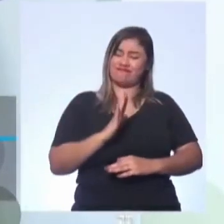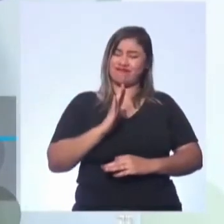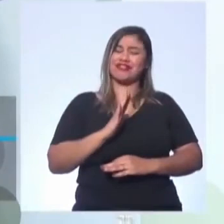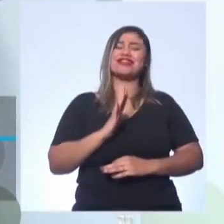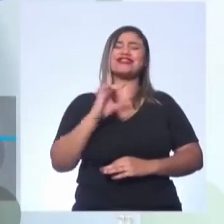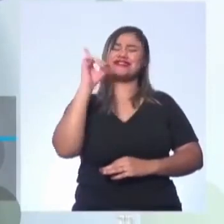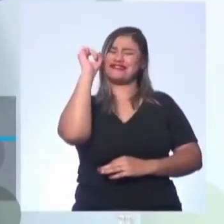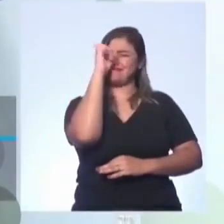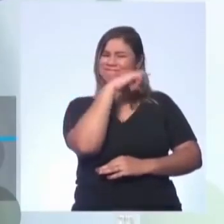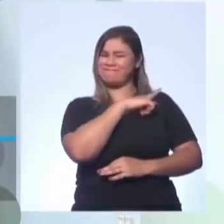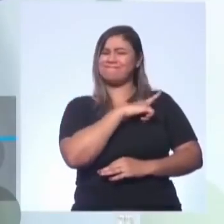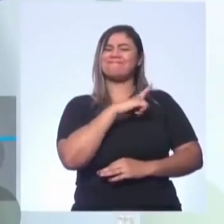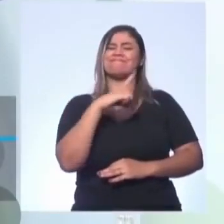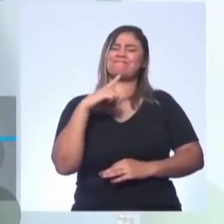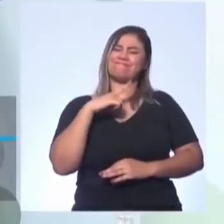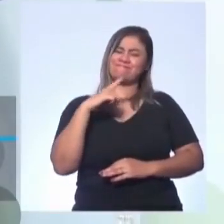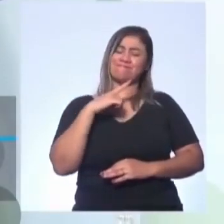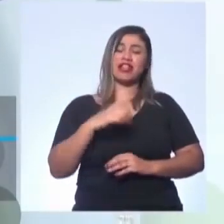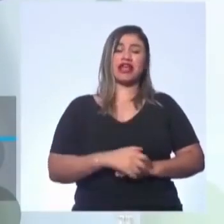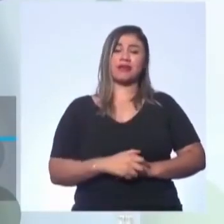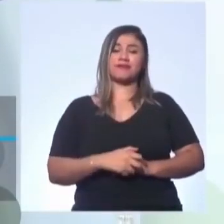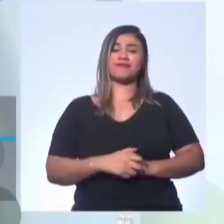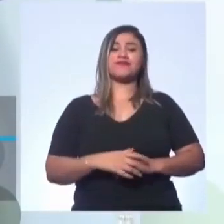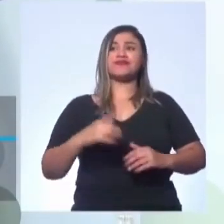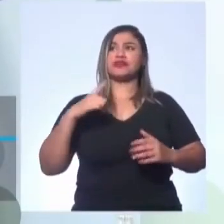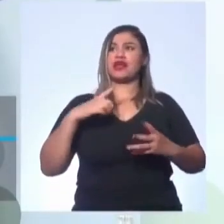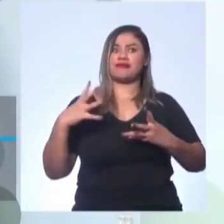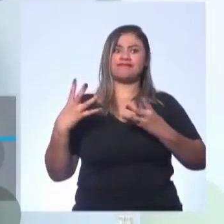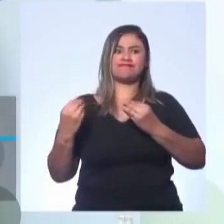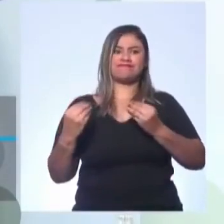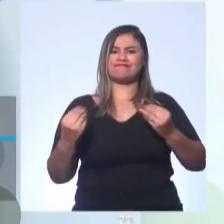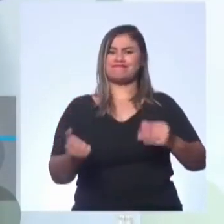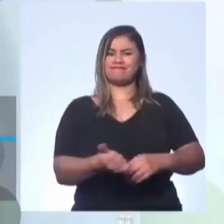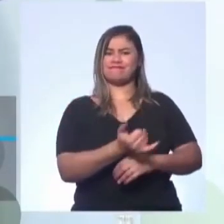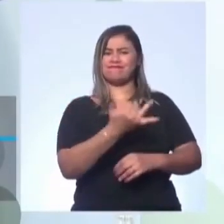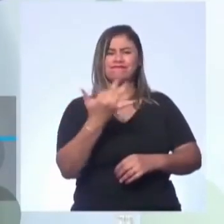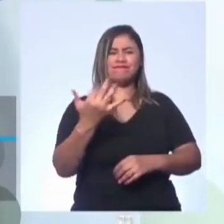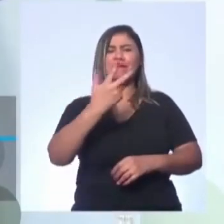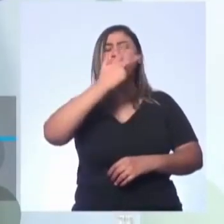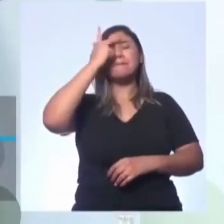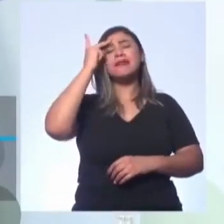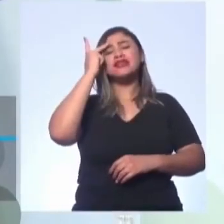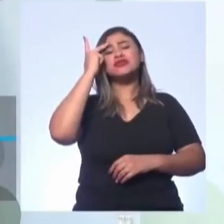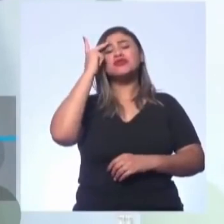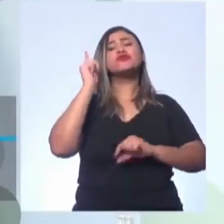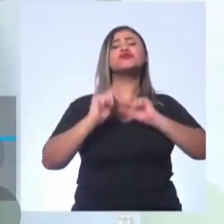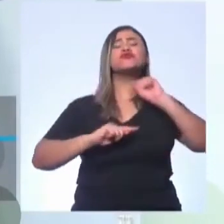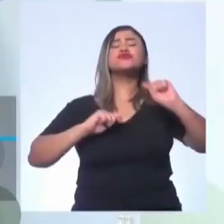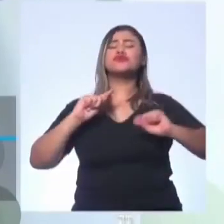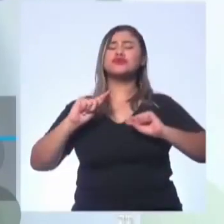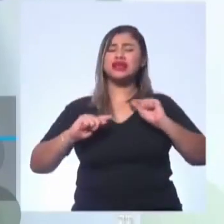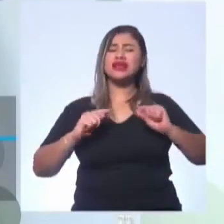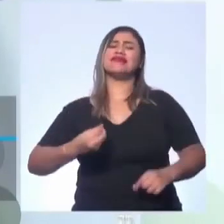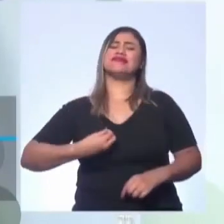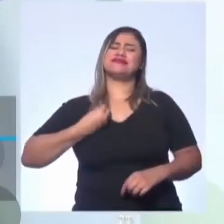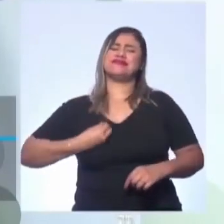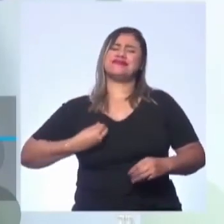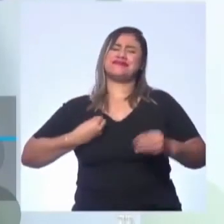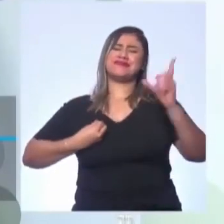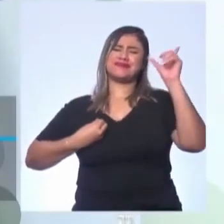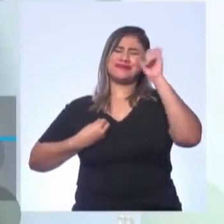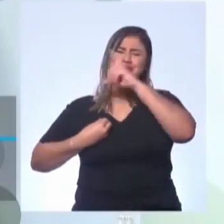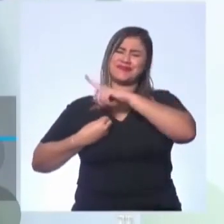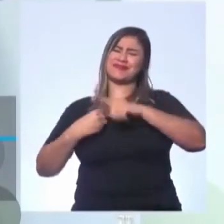é precária, né? São milhares, né? Até milhões de pessoas aí vivendo em situações difíceis, né?